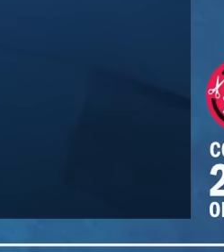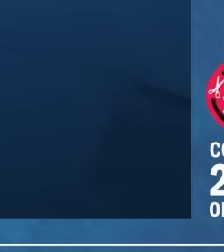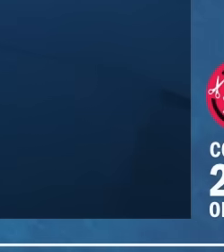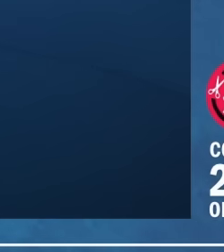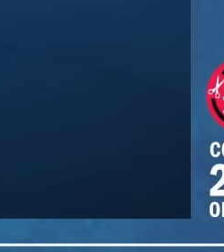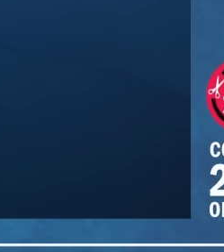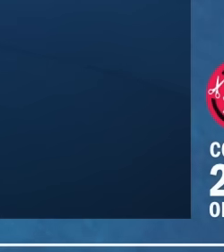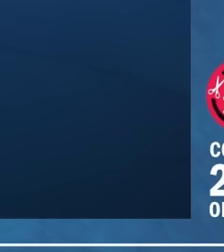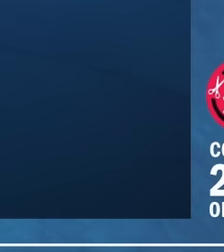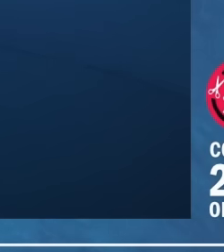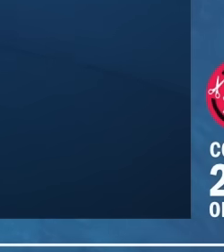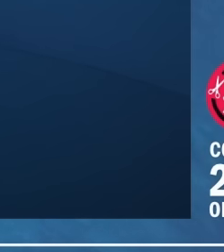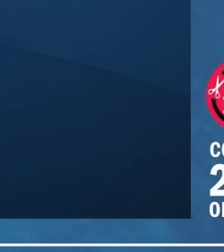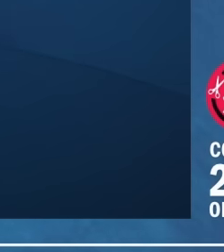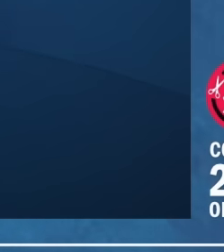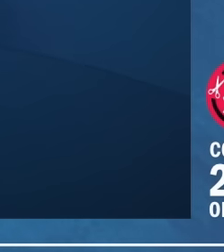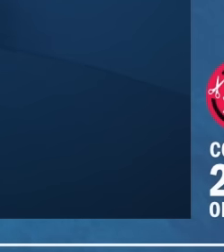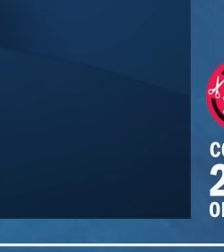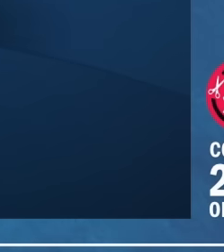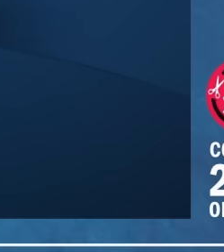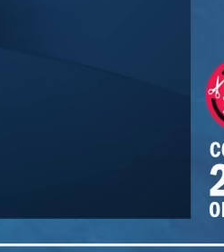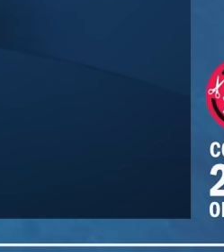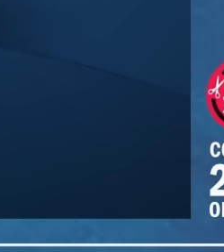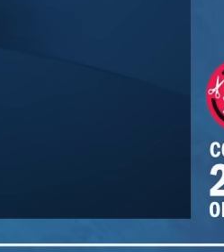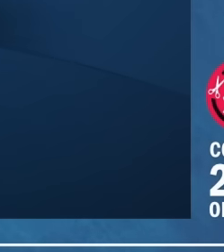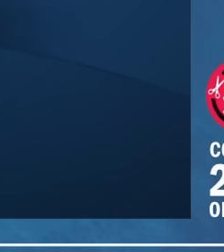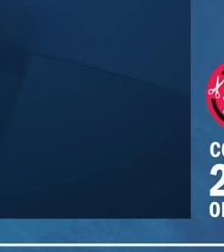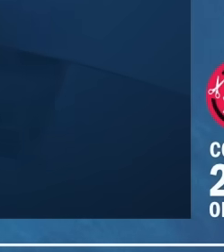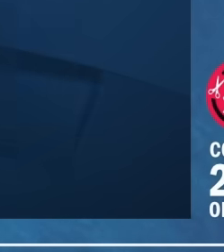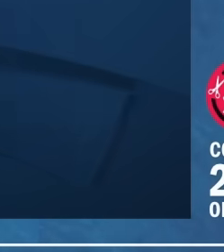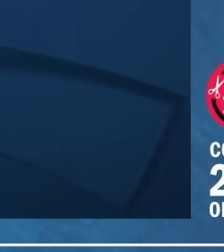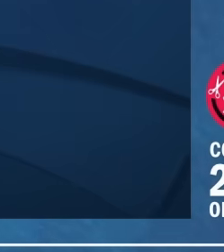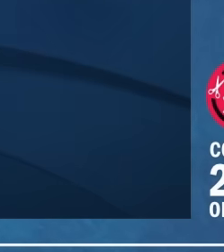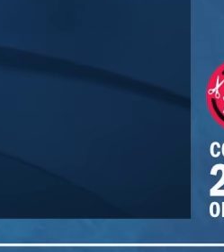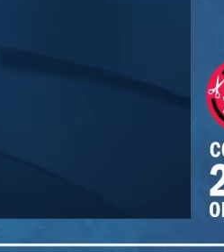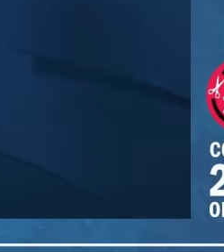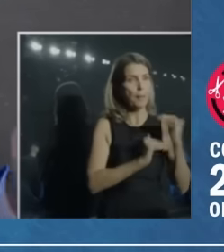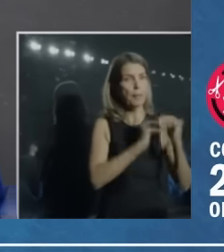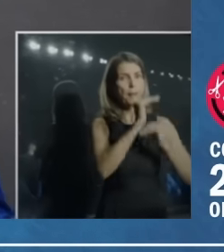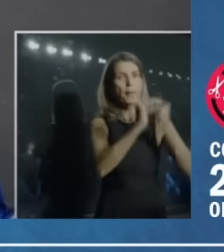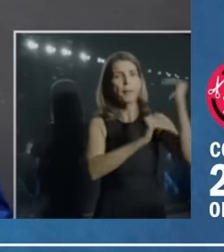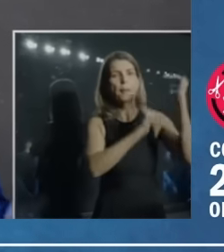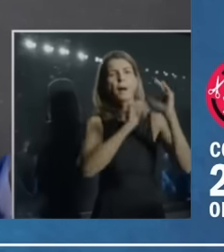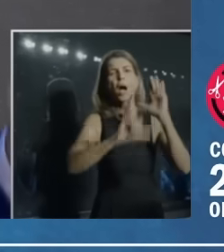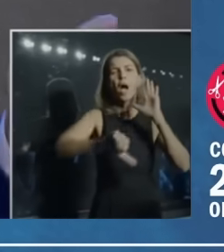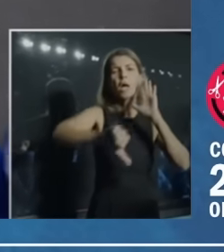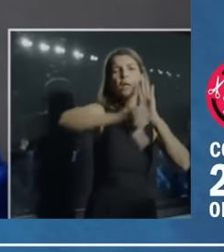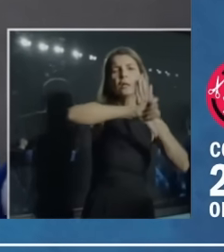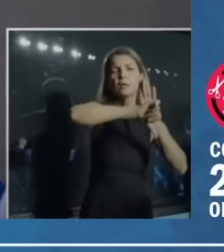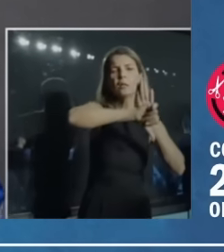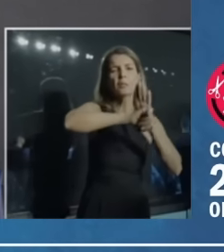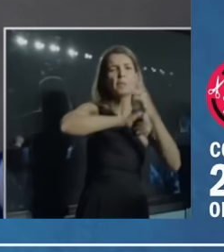não? Não, porque eu quero ver, né? Vai pra capturar, filho. Não, tá. Não deixa de ser interessante